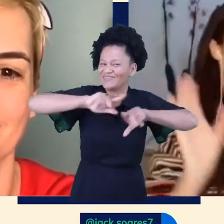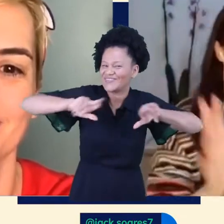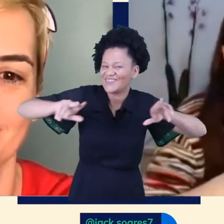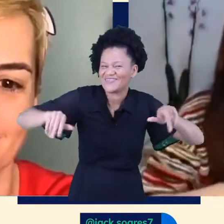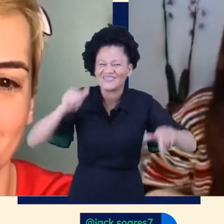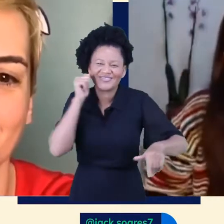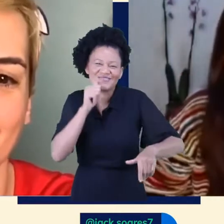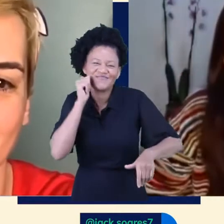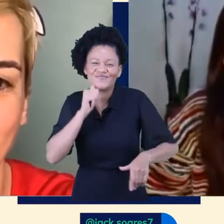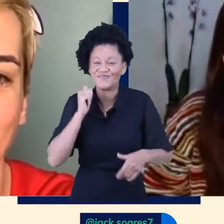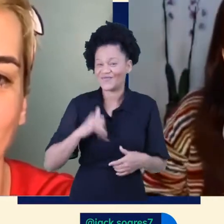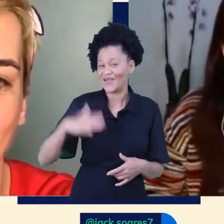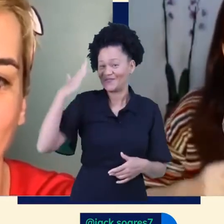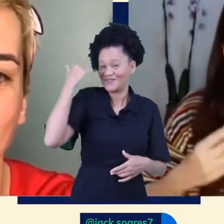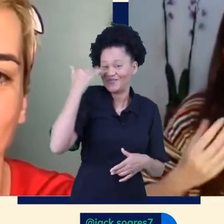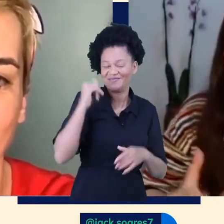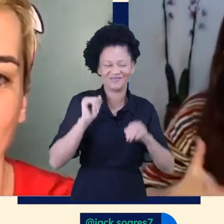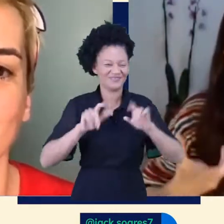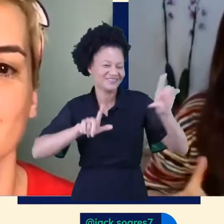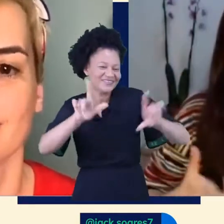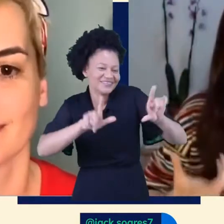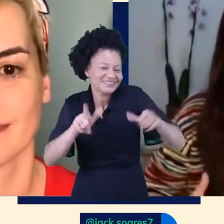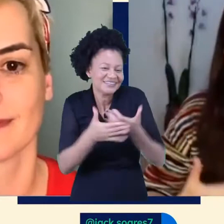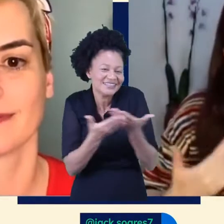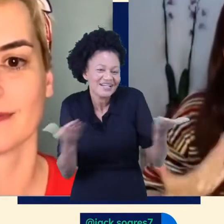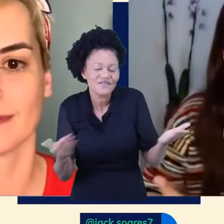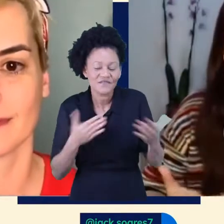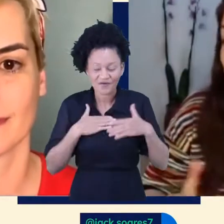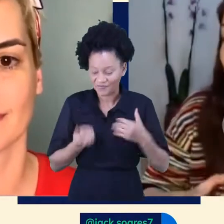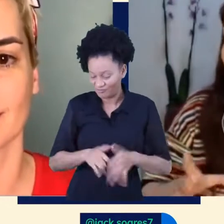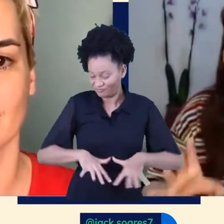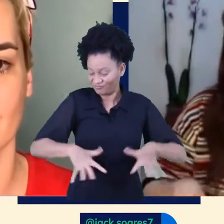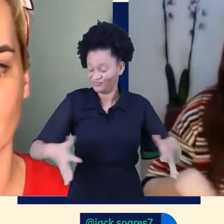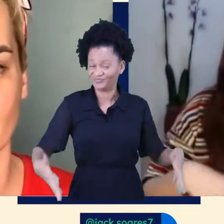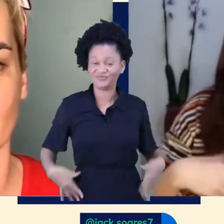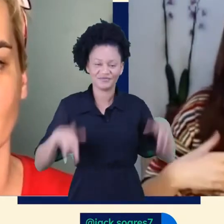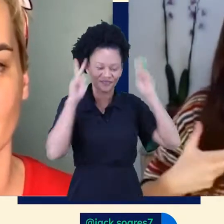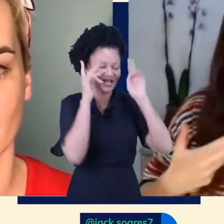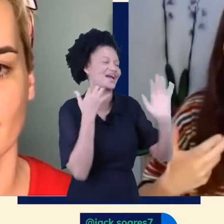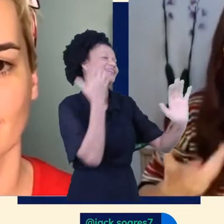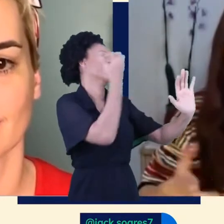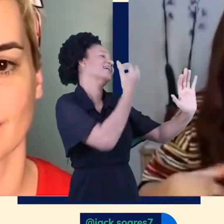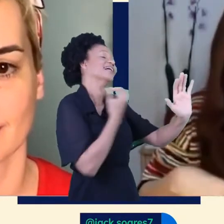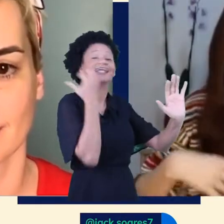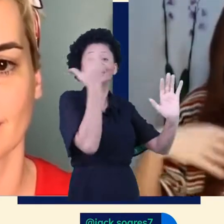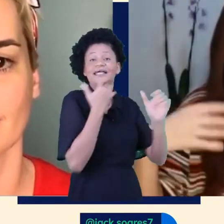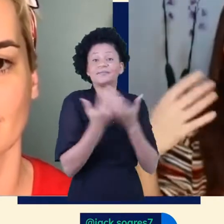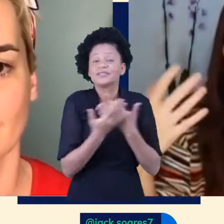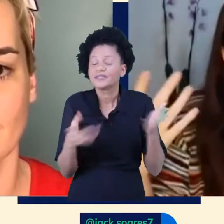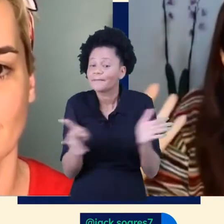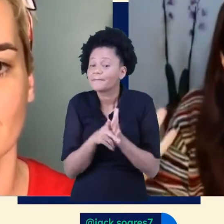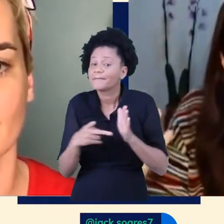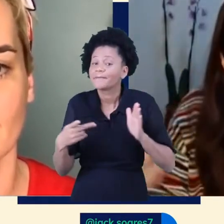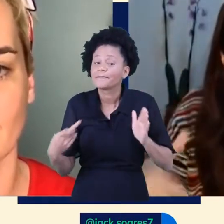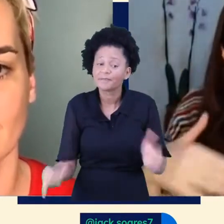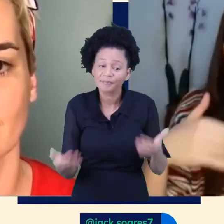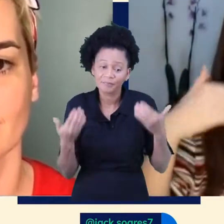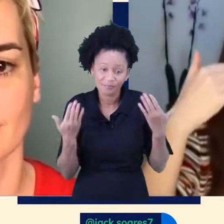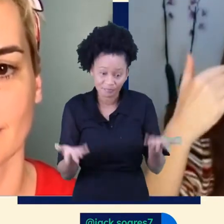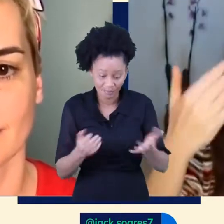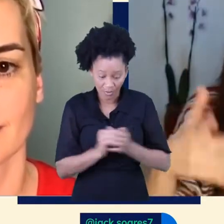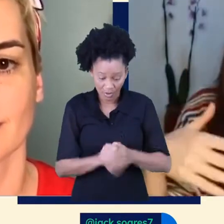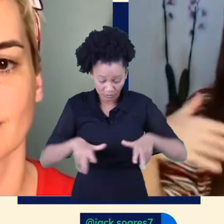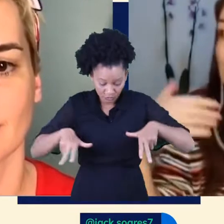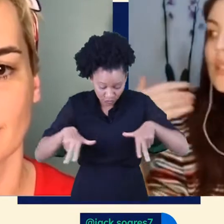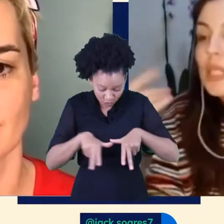de princesa para as festas. Então, isso que a gente chama de gênero, que é a maneira como a pessoa se expressa, todas essas expectativas do que